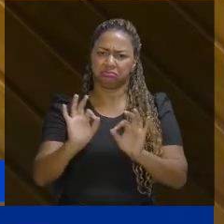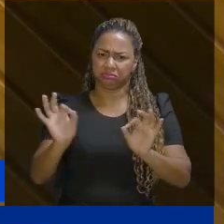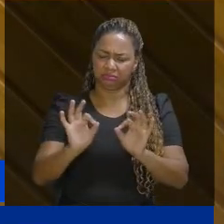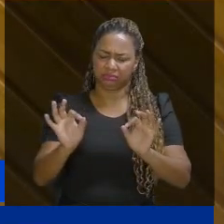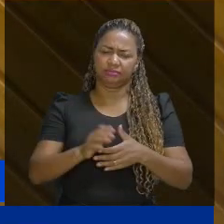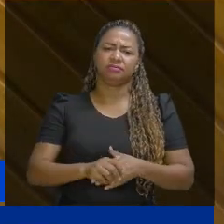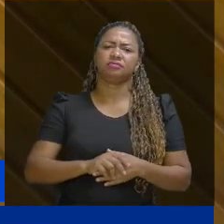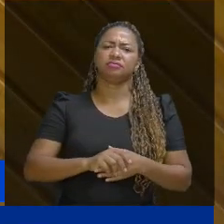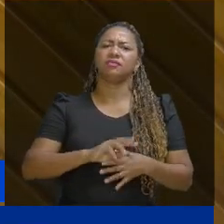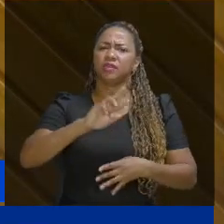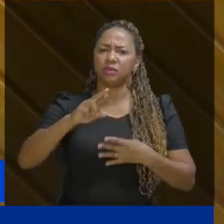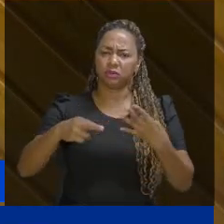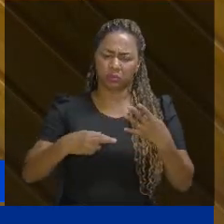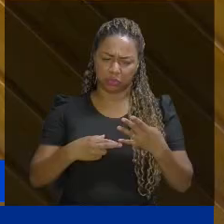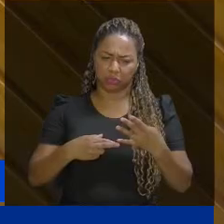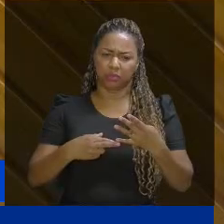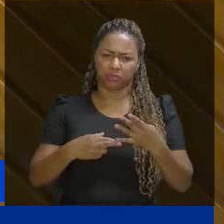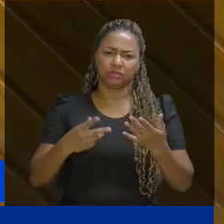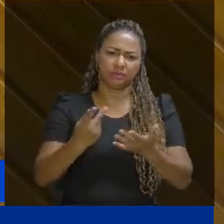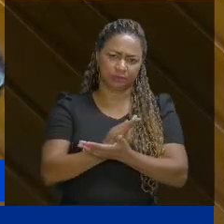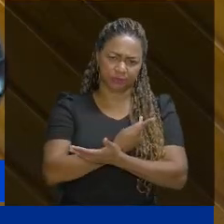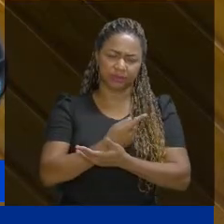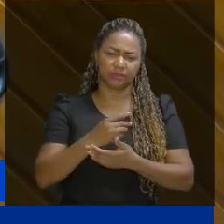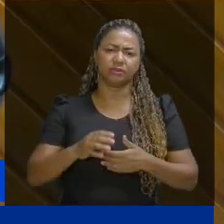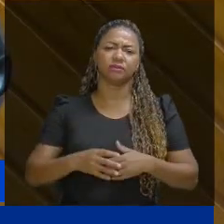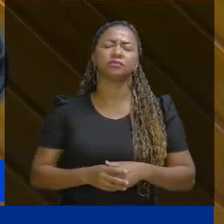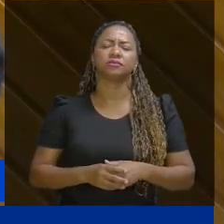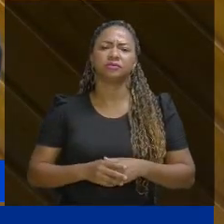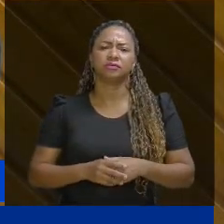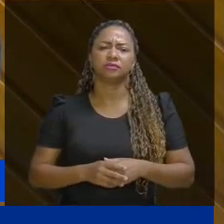do agravo da coligação, que foi feita,